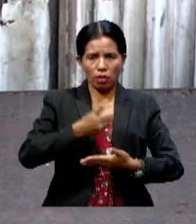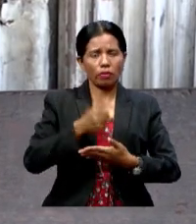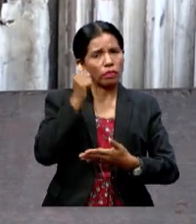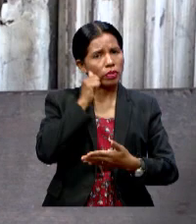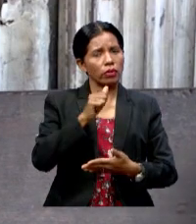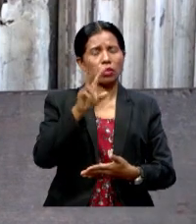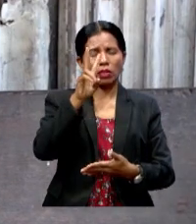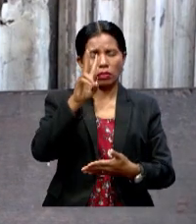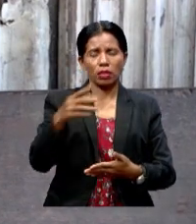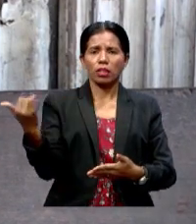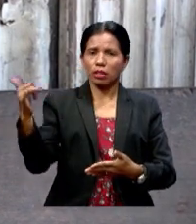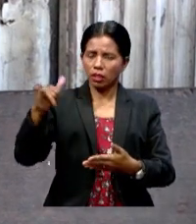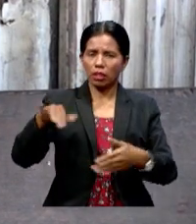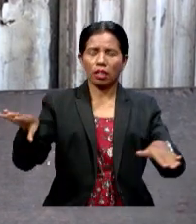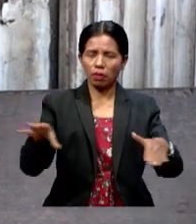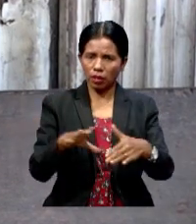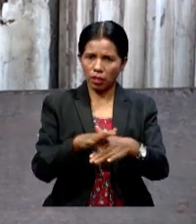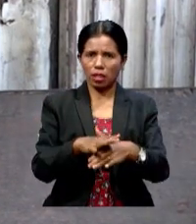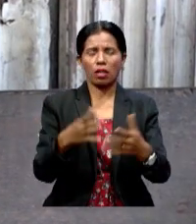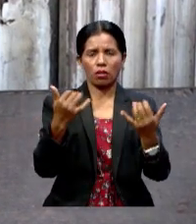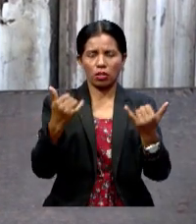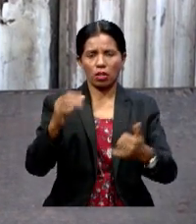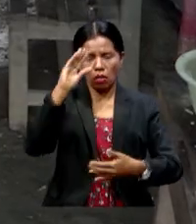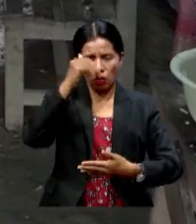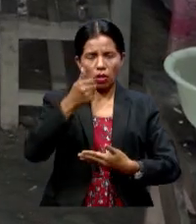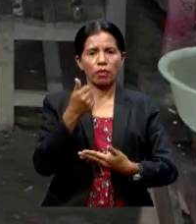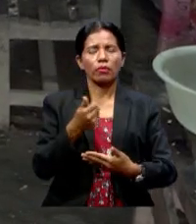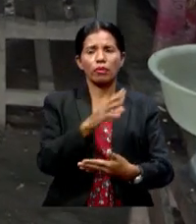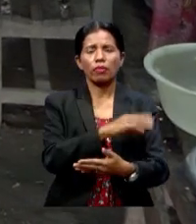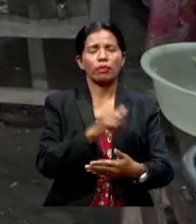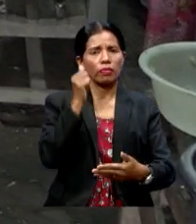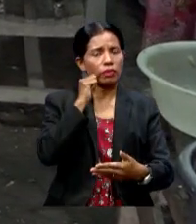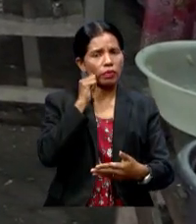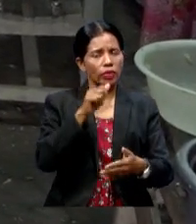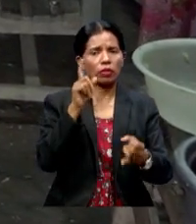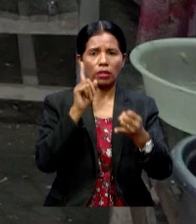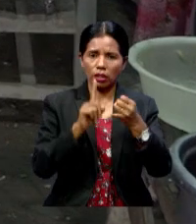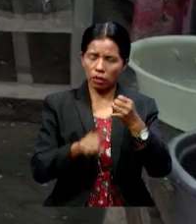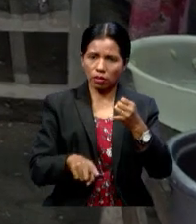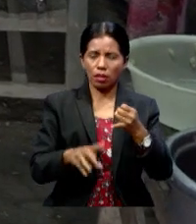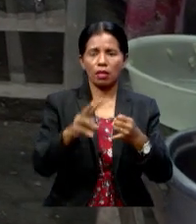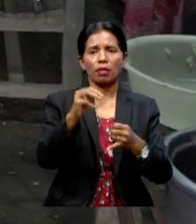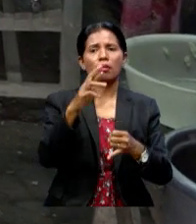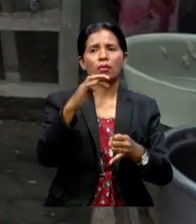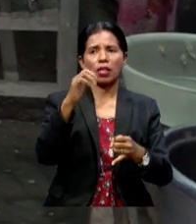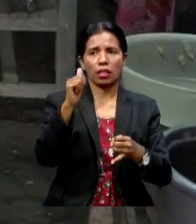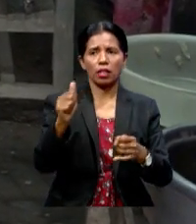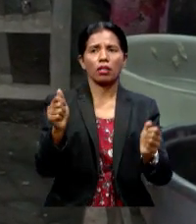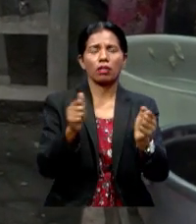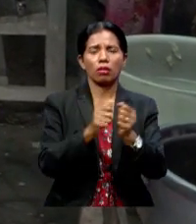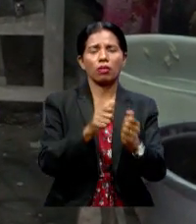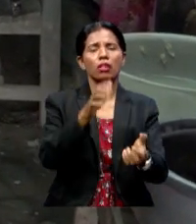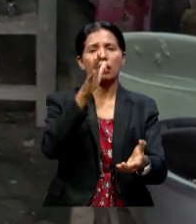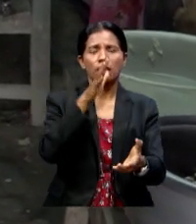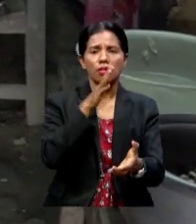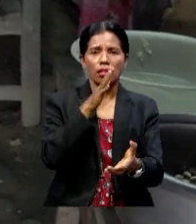se reforma na família. Nunê dá um nê, o anfeto aqui conaran. Maria Isabel de Jesus, honia cabe no oan na